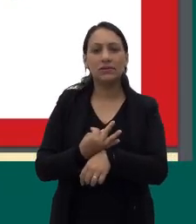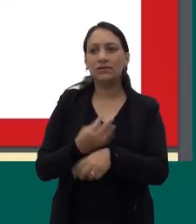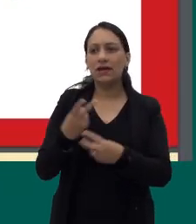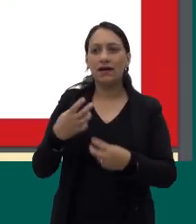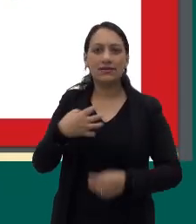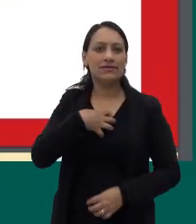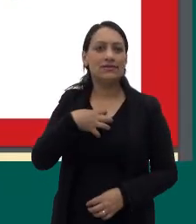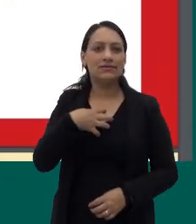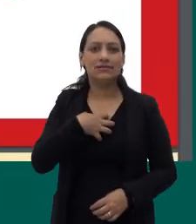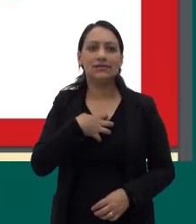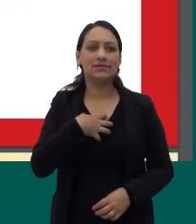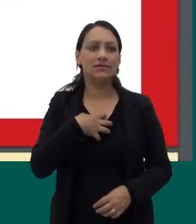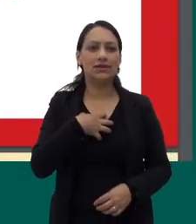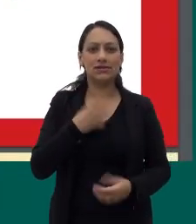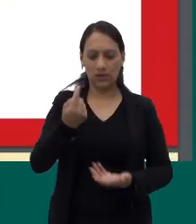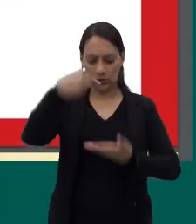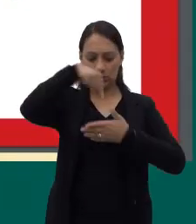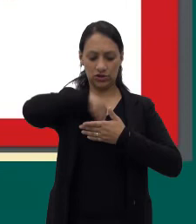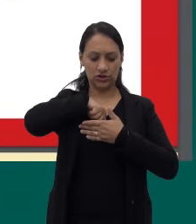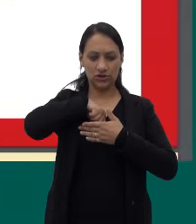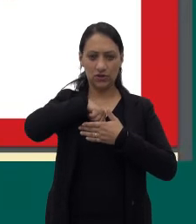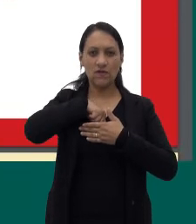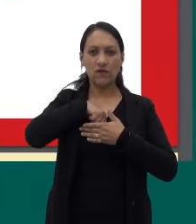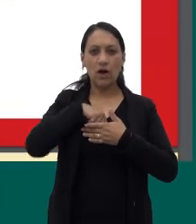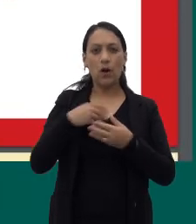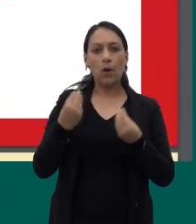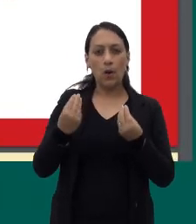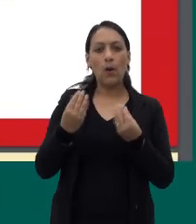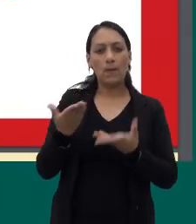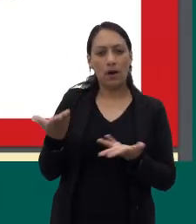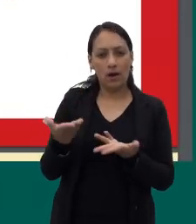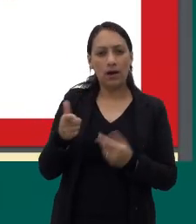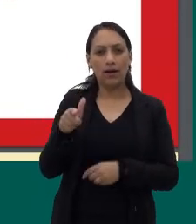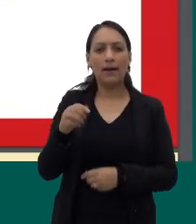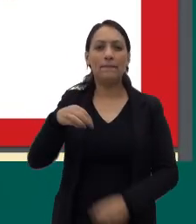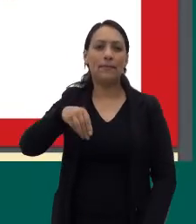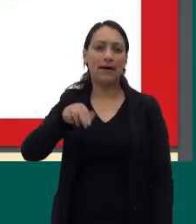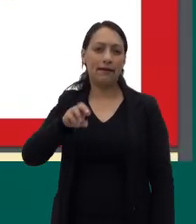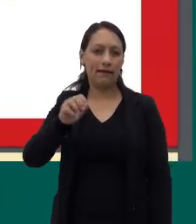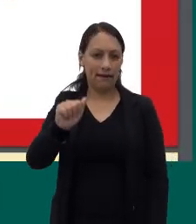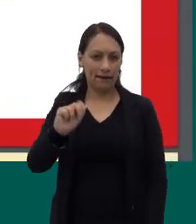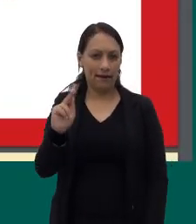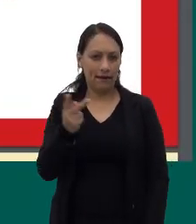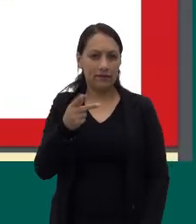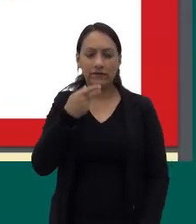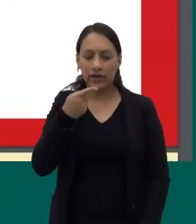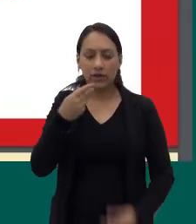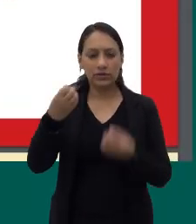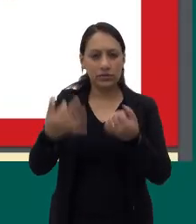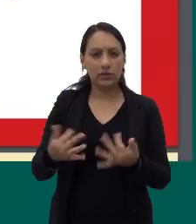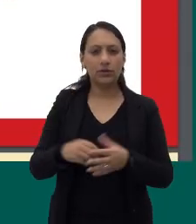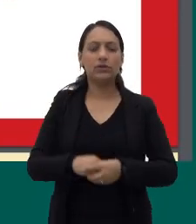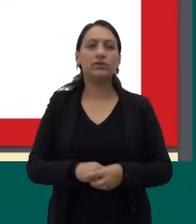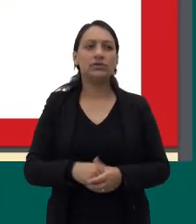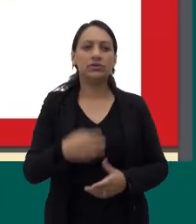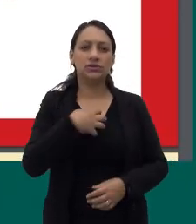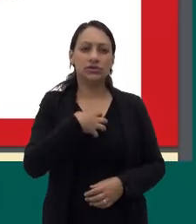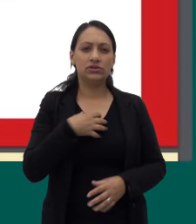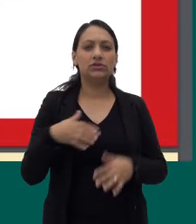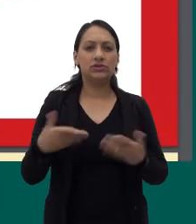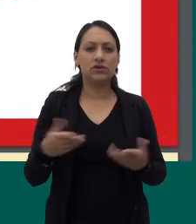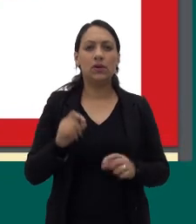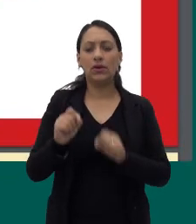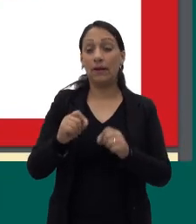sentir, essa subjetividade que a Maria tava nos falando, assim, né? Esse sentido. Então aí é a hora. É a hora de